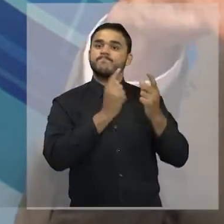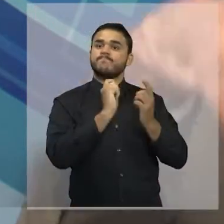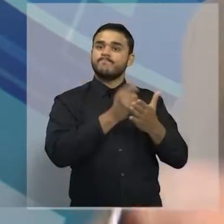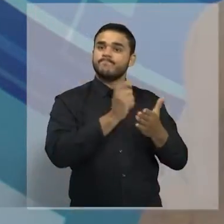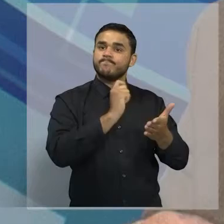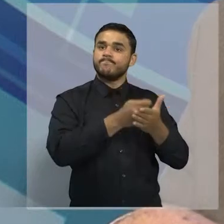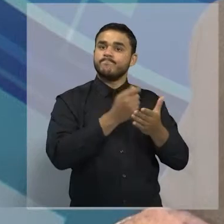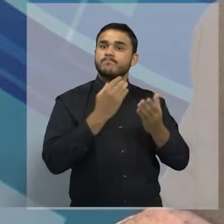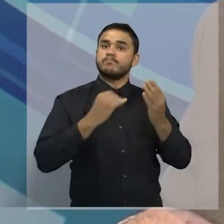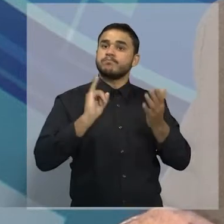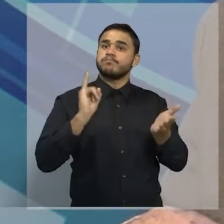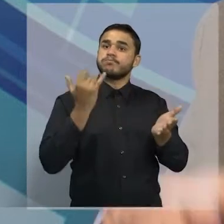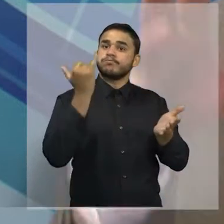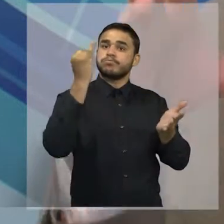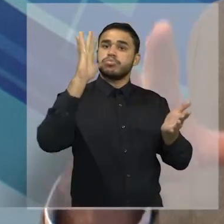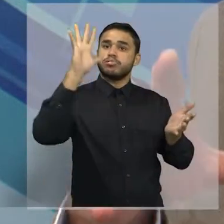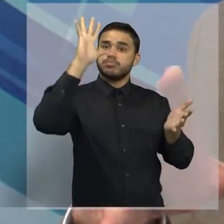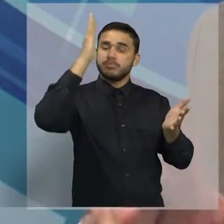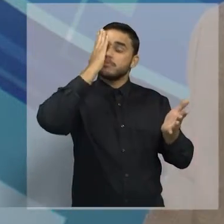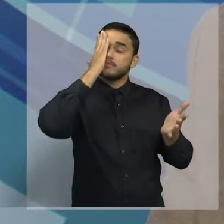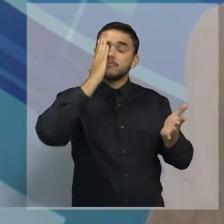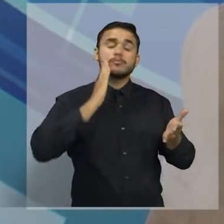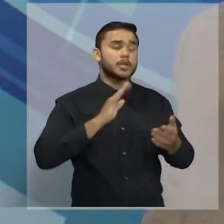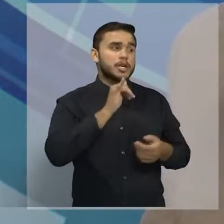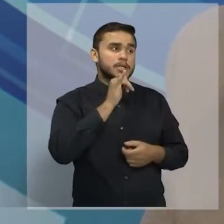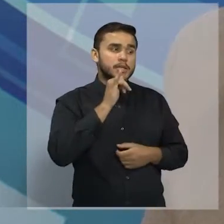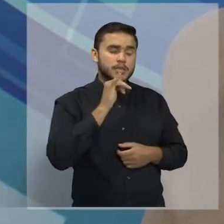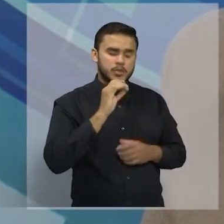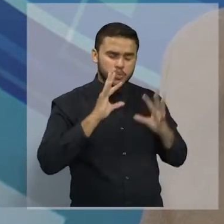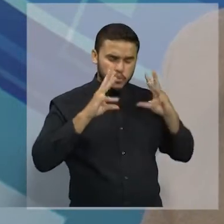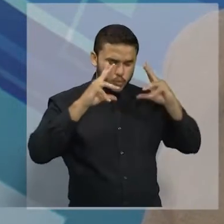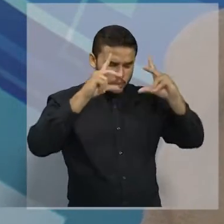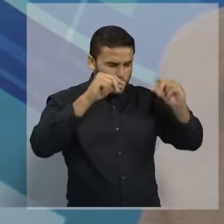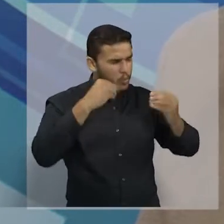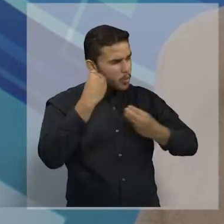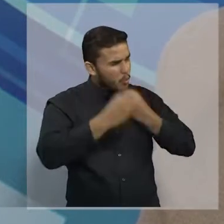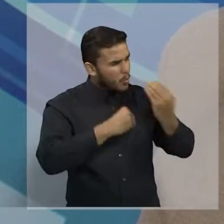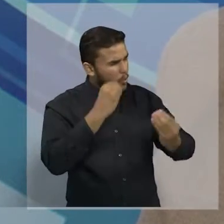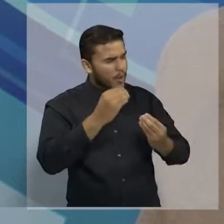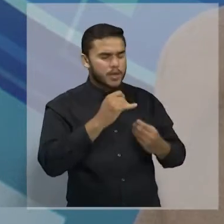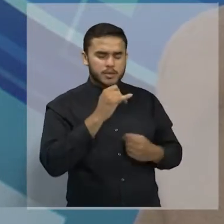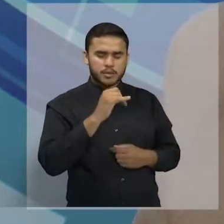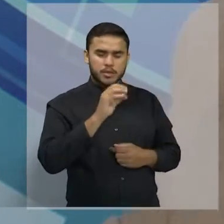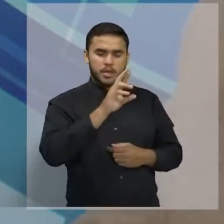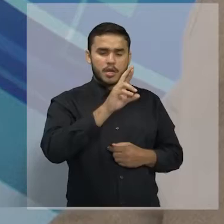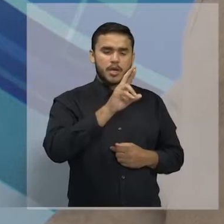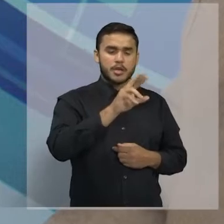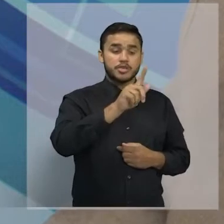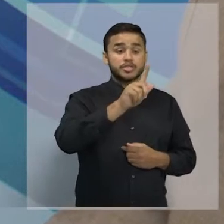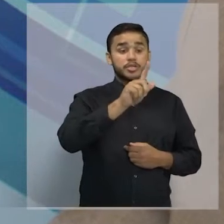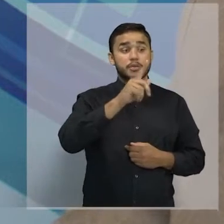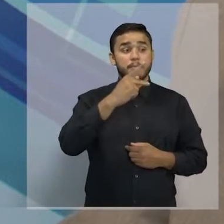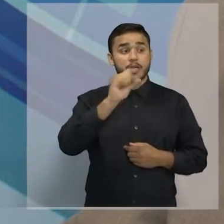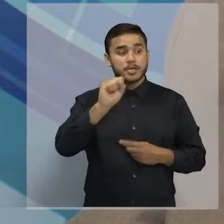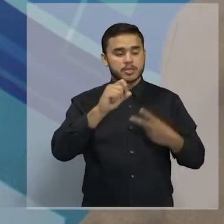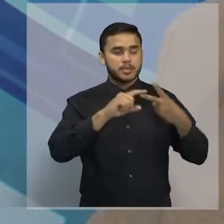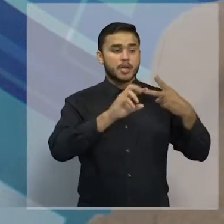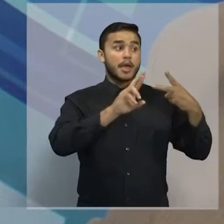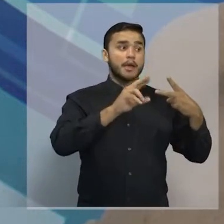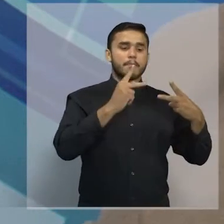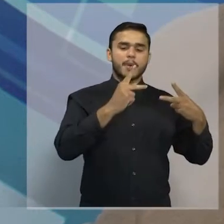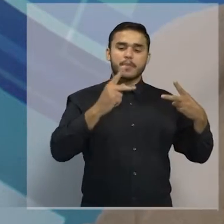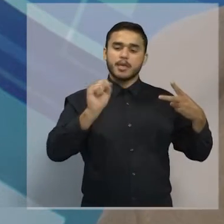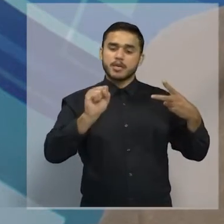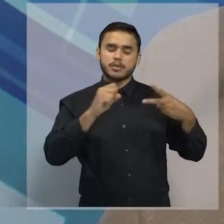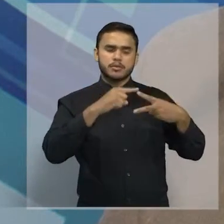para dentro da Seguridade, do orçamento, quando você olha para o orçamento do RGPS e do RPPS,